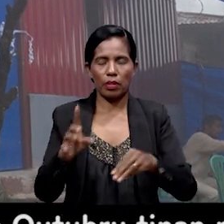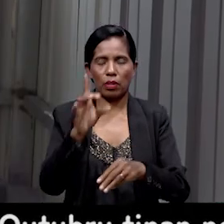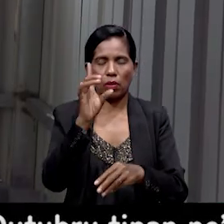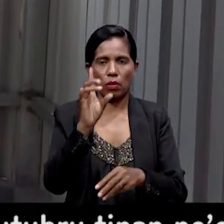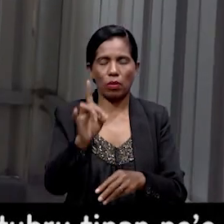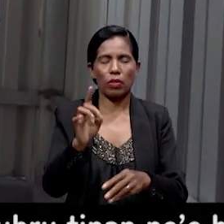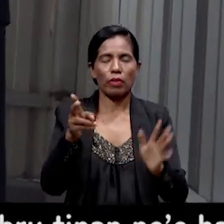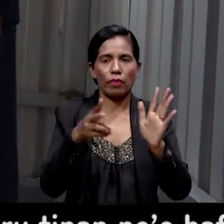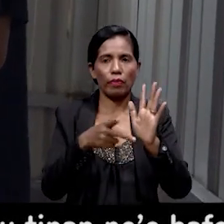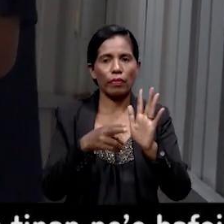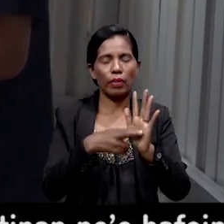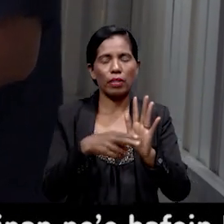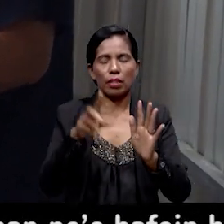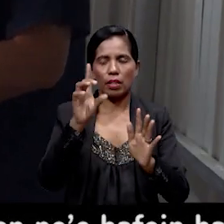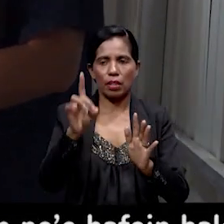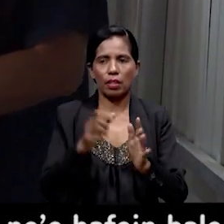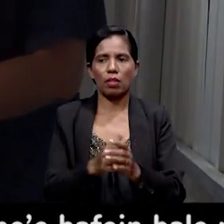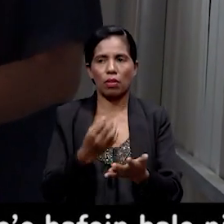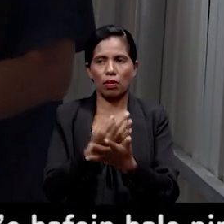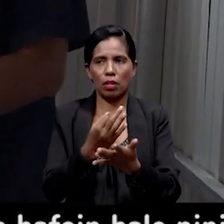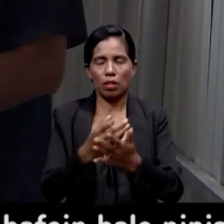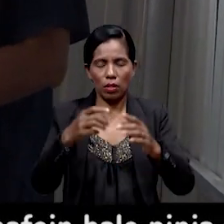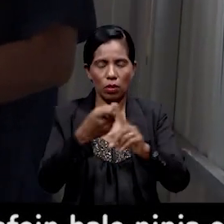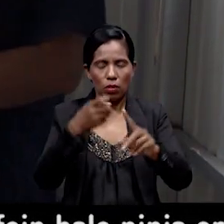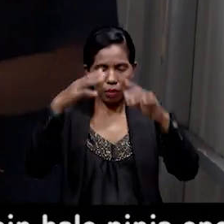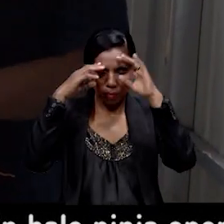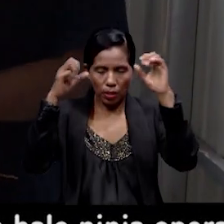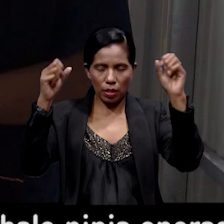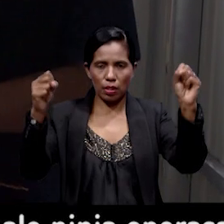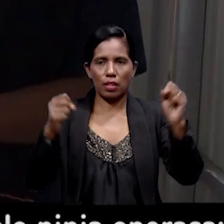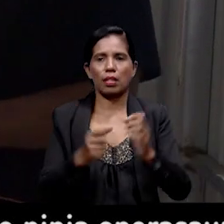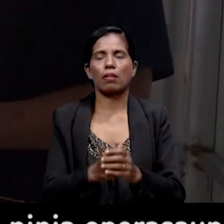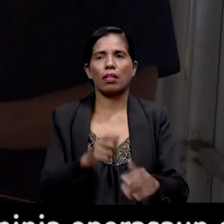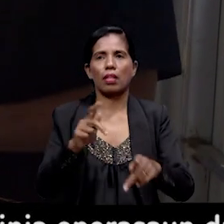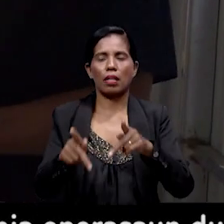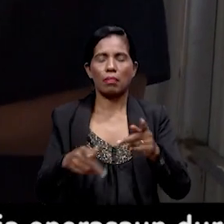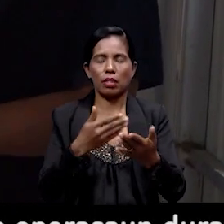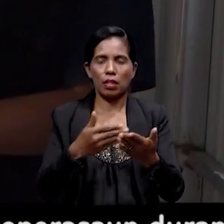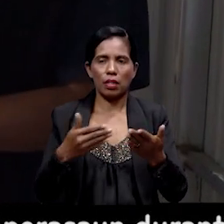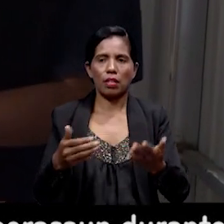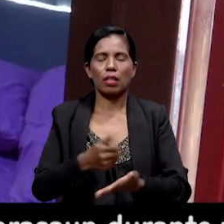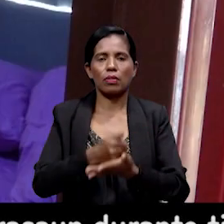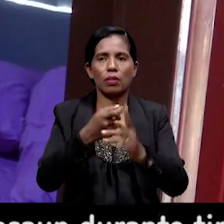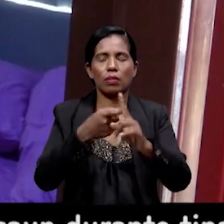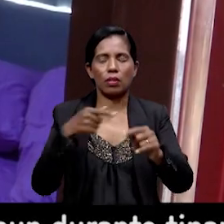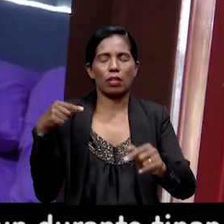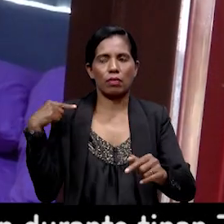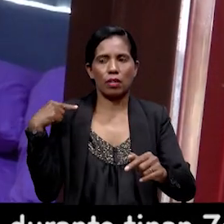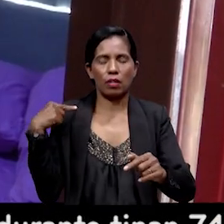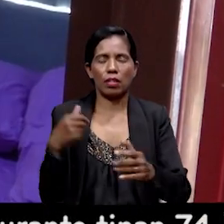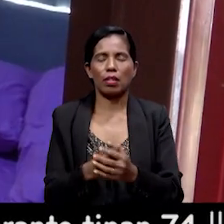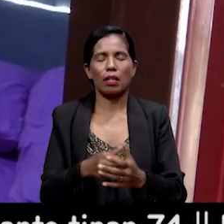8x10, orçamento rihun tolo atus nen, husi presidência república no necessidade uma laran apoio husi gabinete